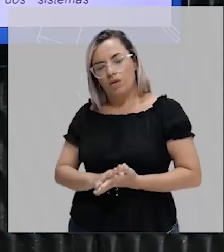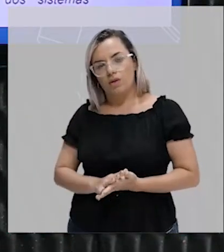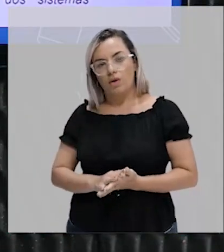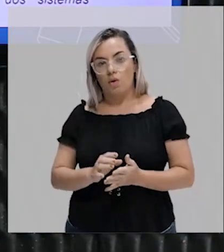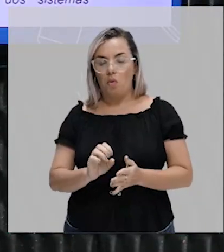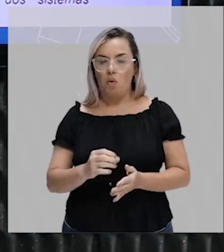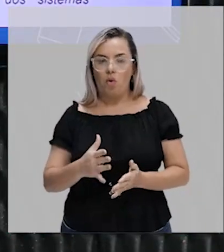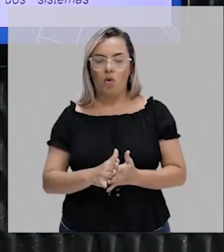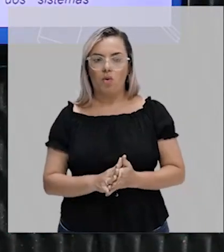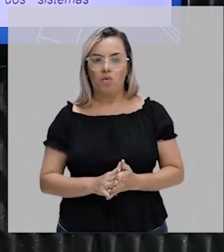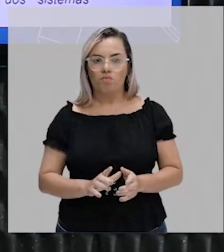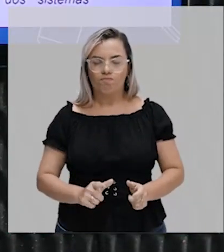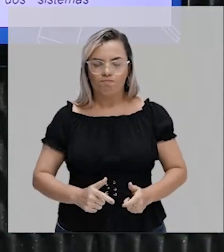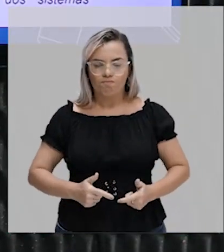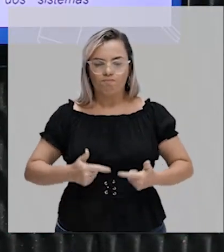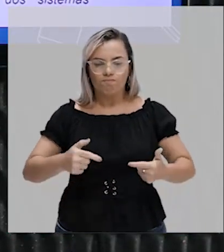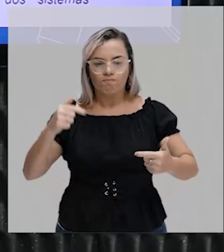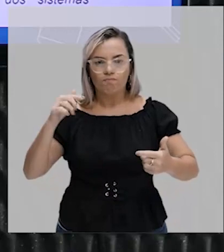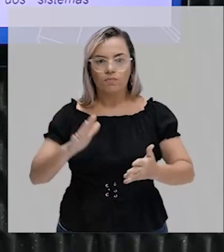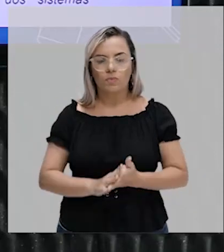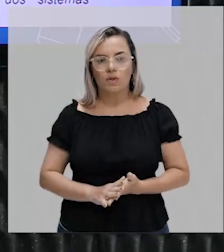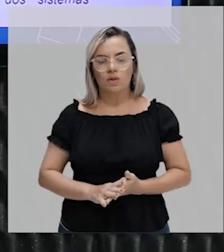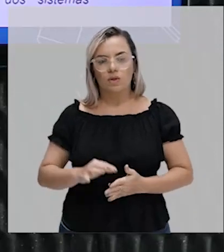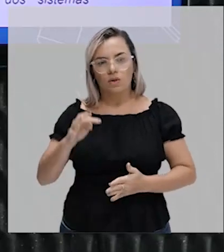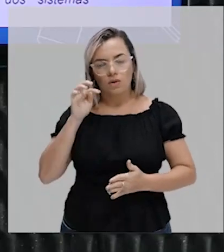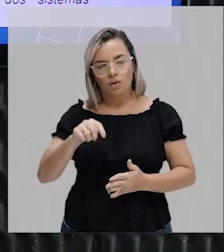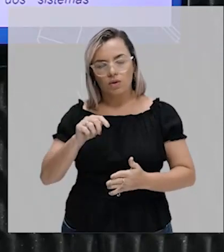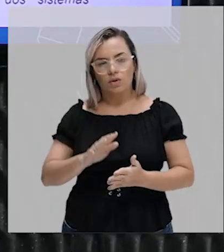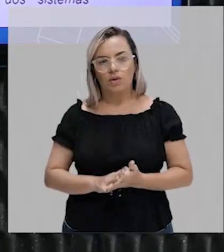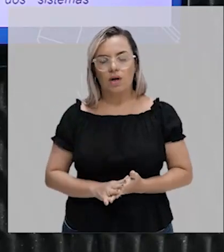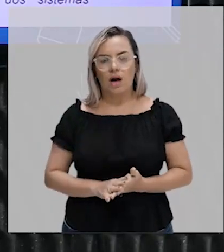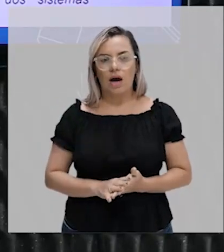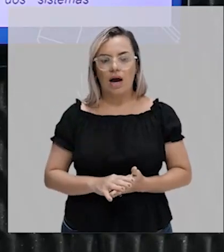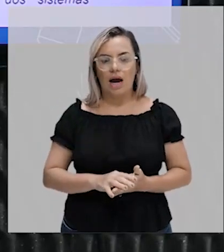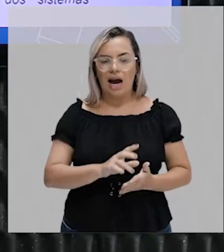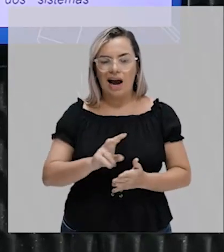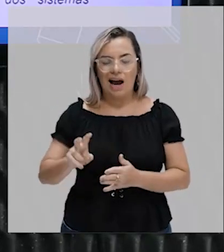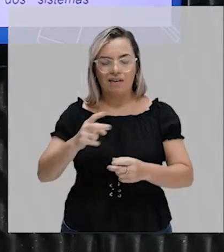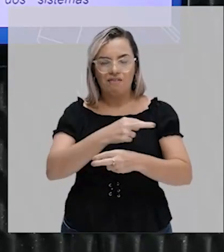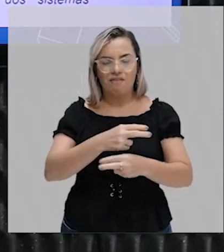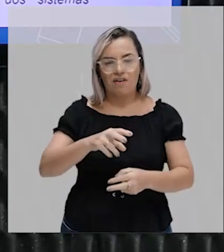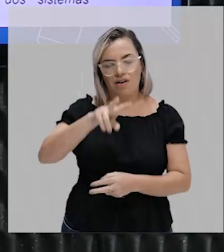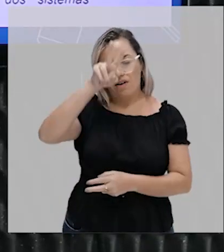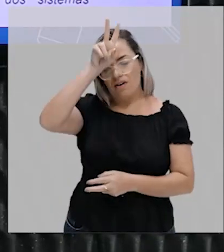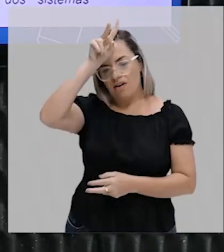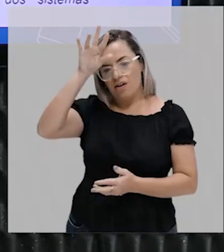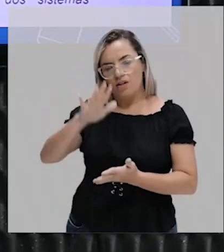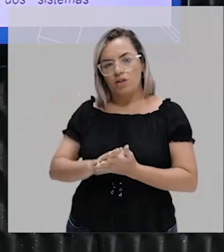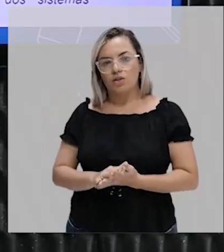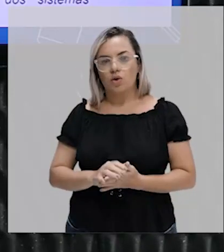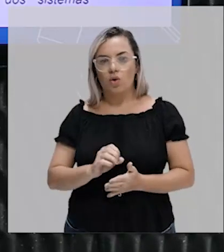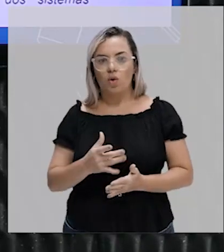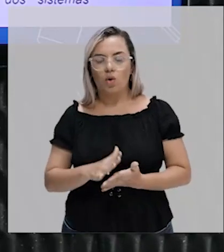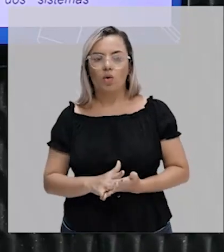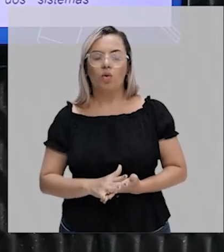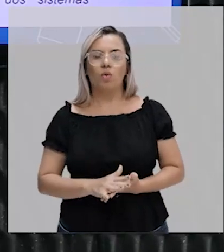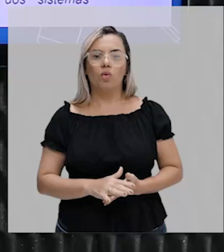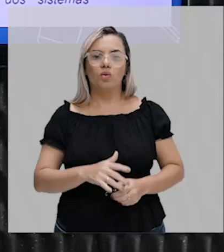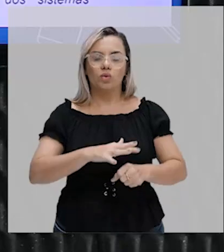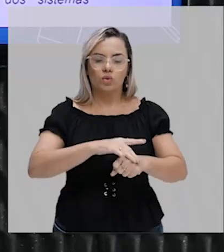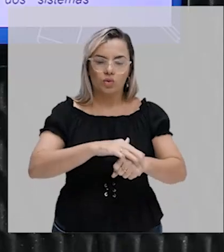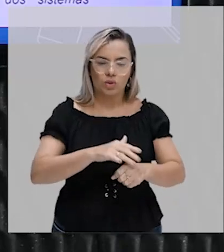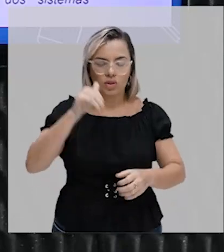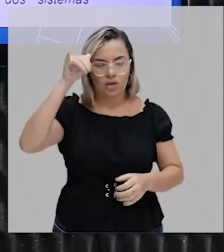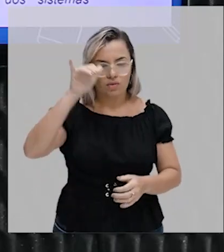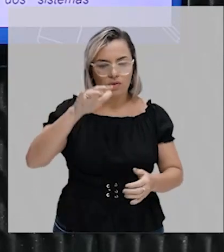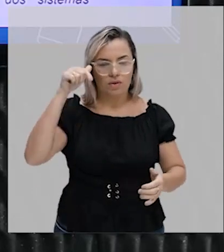resistente a pragas, como, por exemplo, né, doenças que podem afetar a produtividade. São alimentos que conseguem aí ter principalmente um